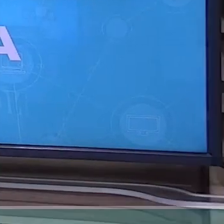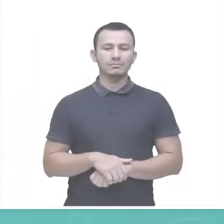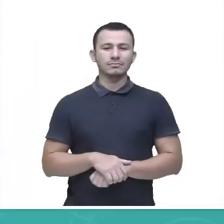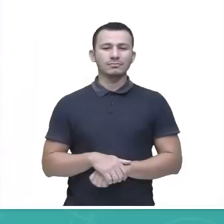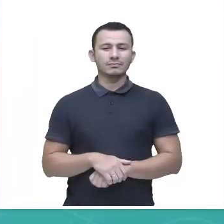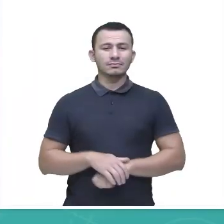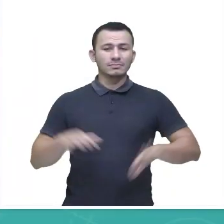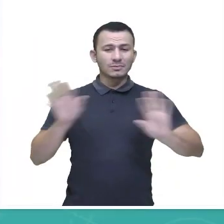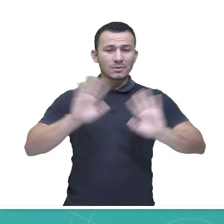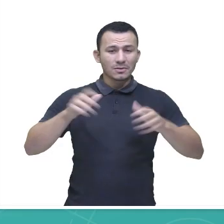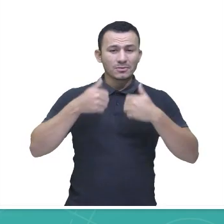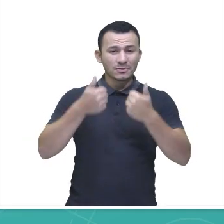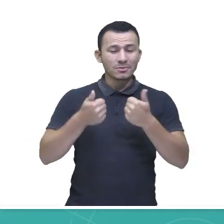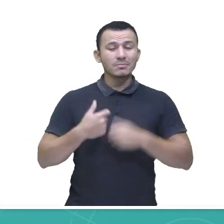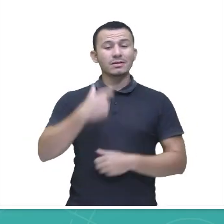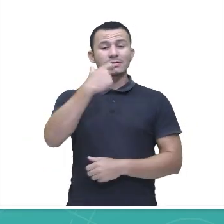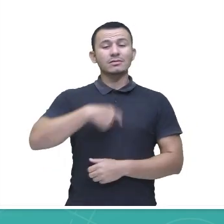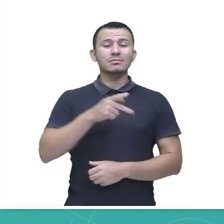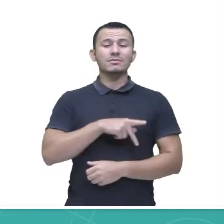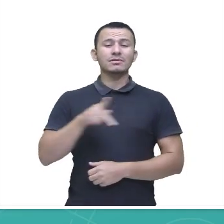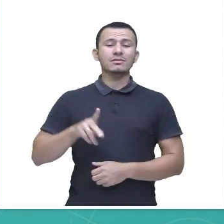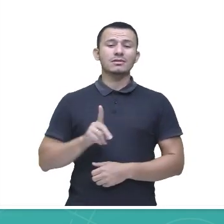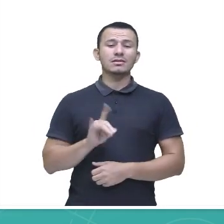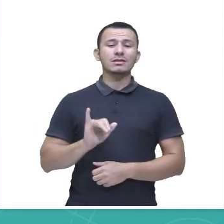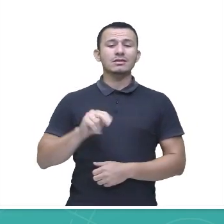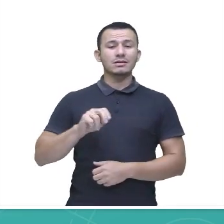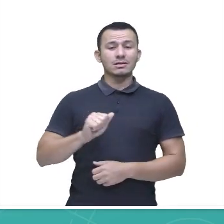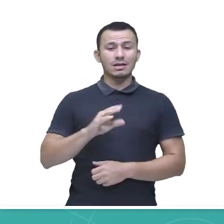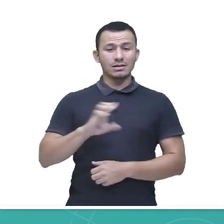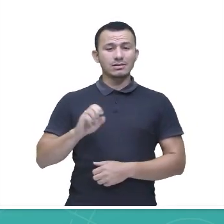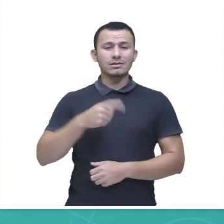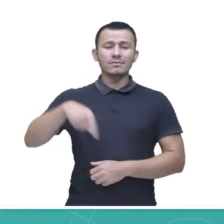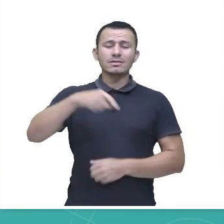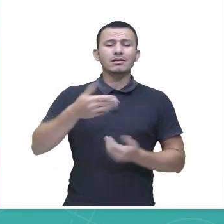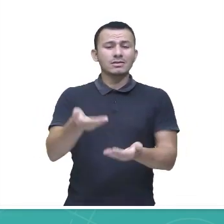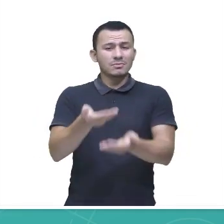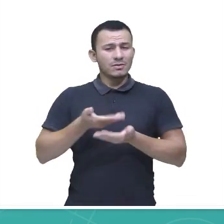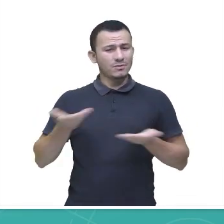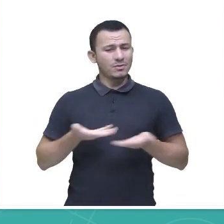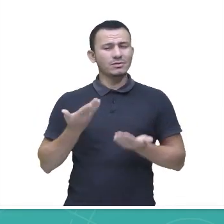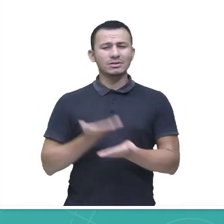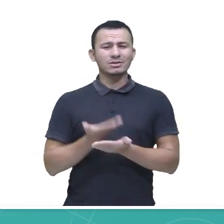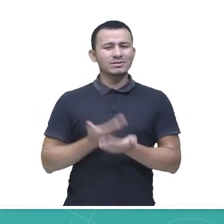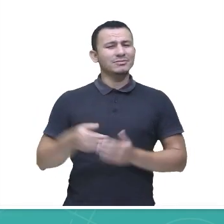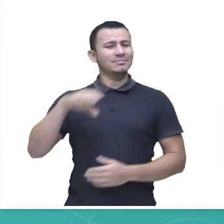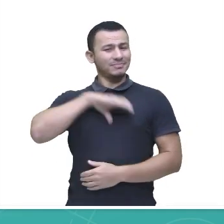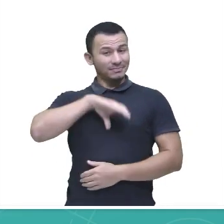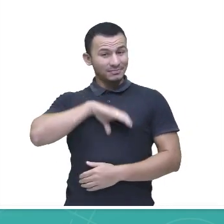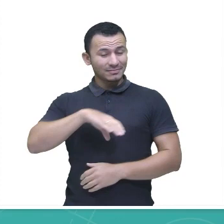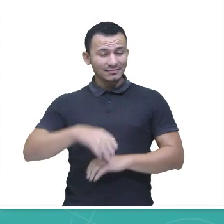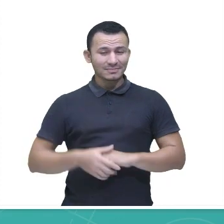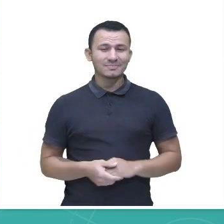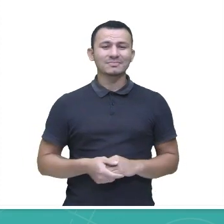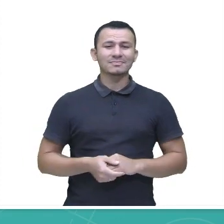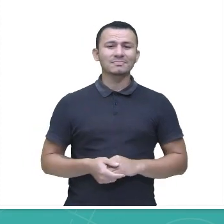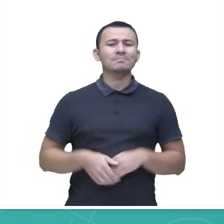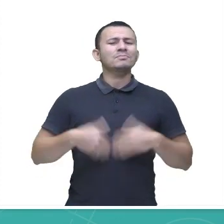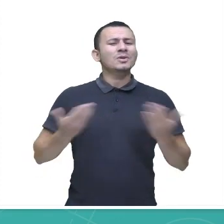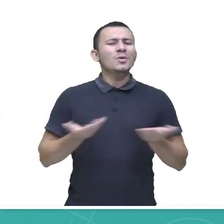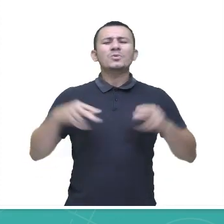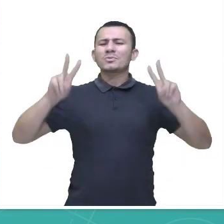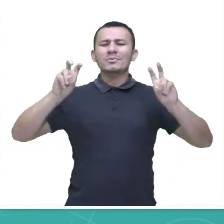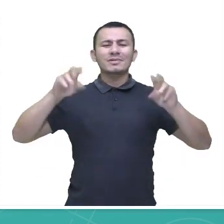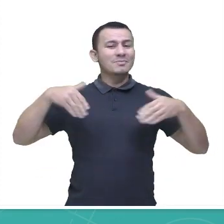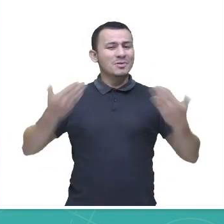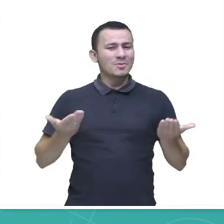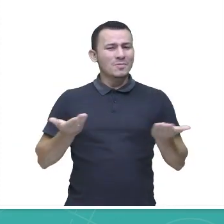Olá, eu sou a professora Dinanci Silva. Sejam bem-vindos à nossa aula de língua portuguesa. Então vamos conhecer o tema